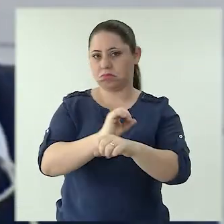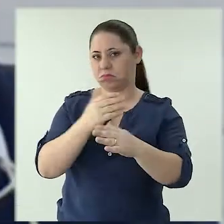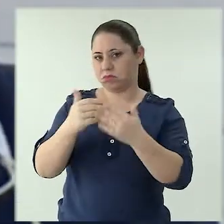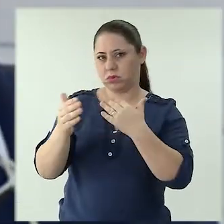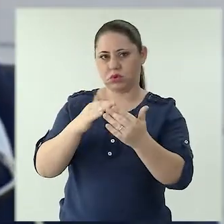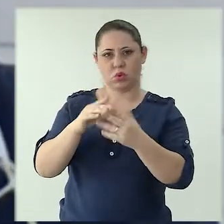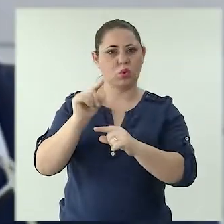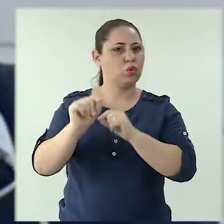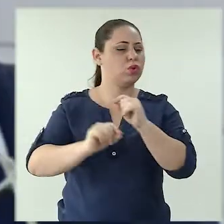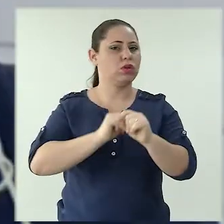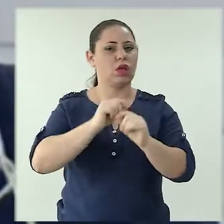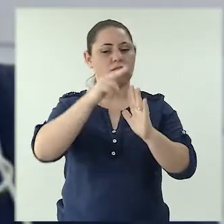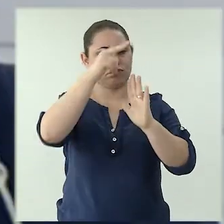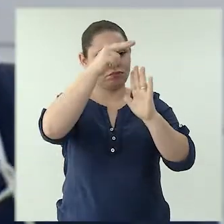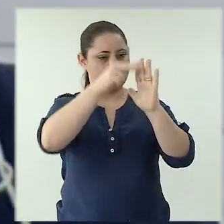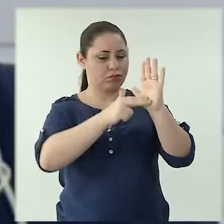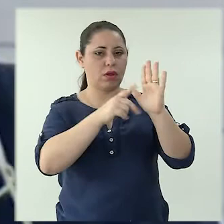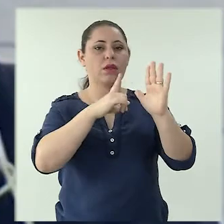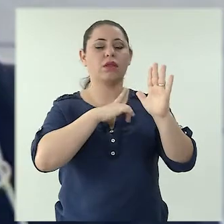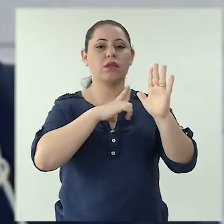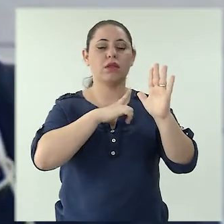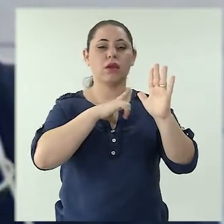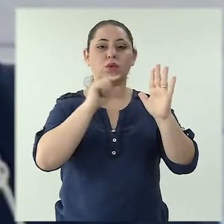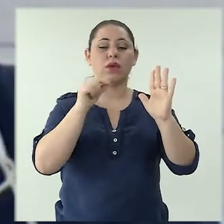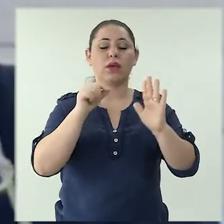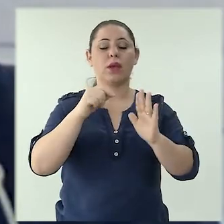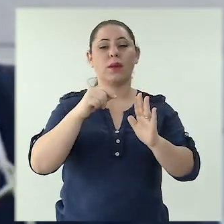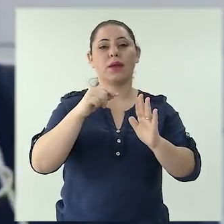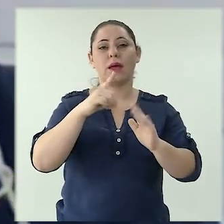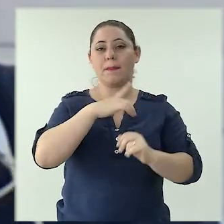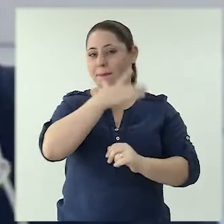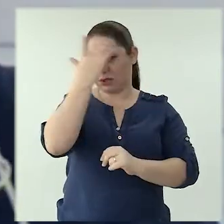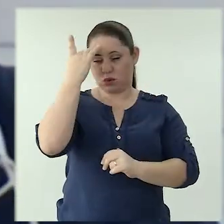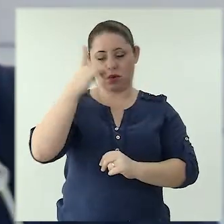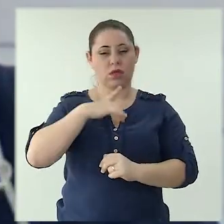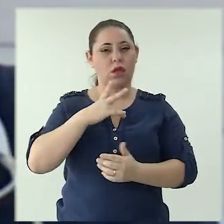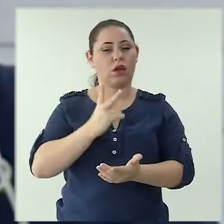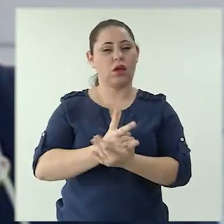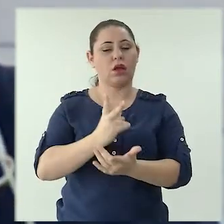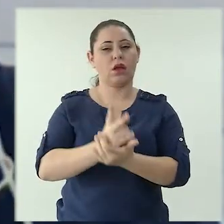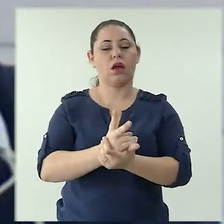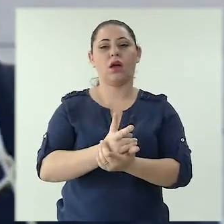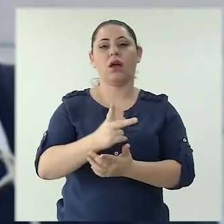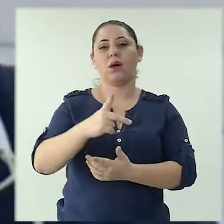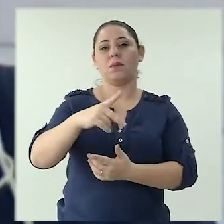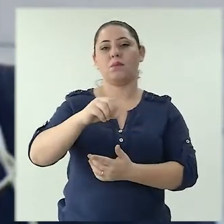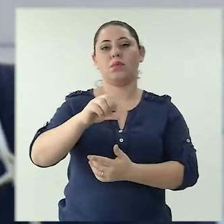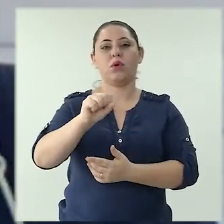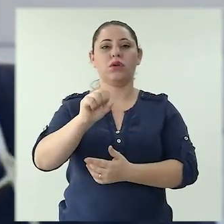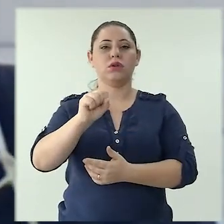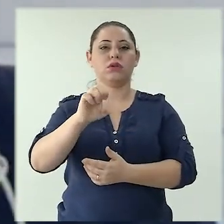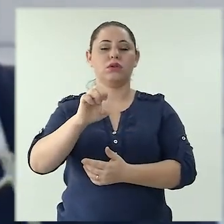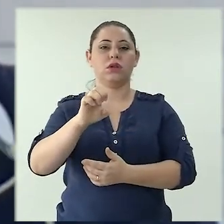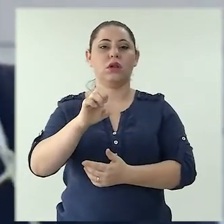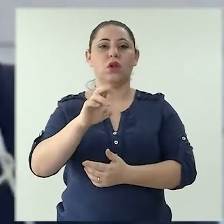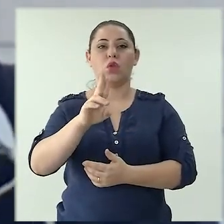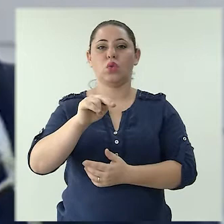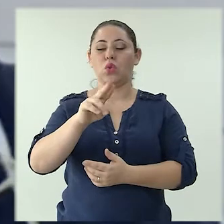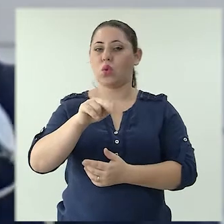imóvel, e ele tem como requisitos básicos aí a posse prolongada e ininterrupta. Ininterrupta que não